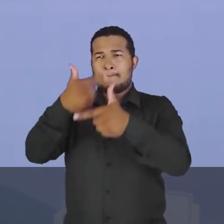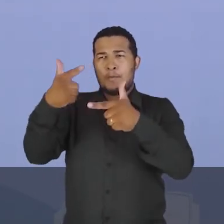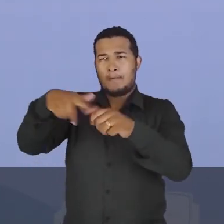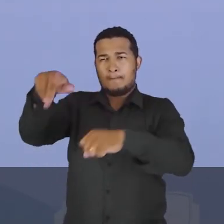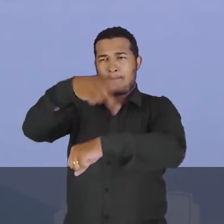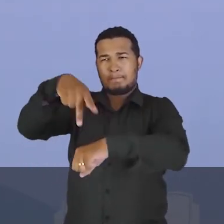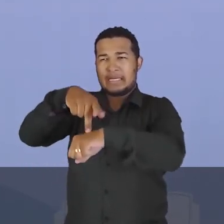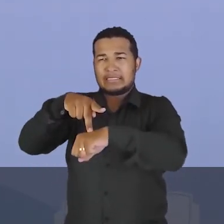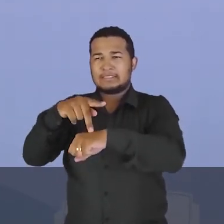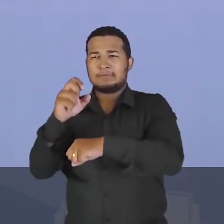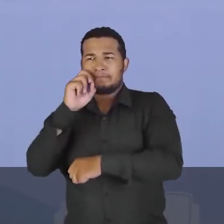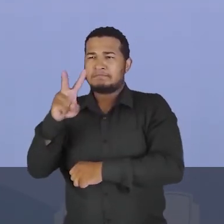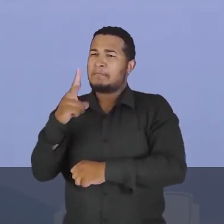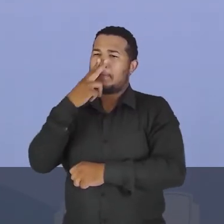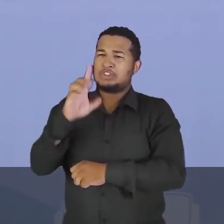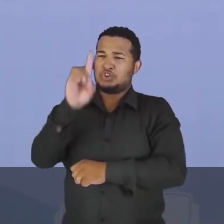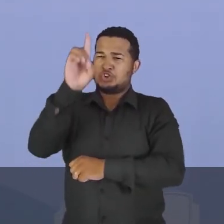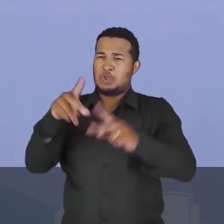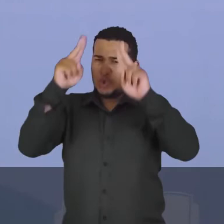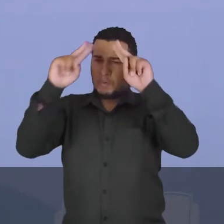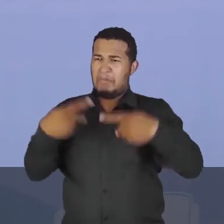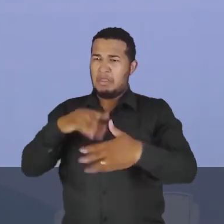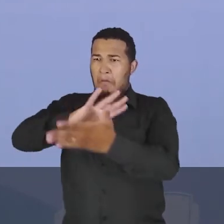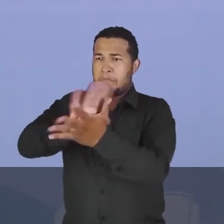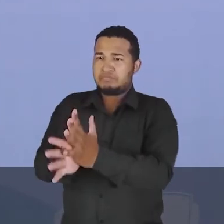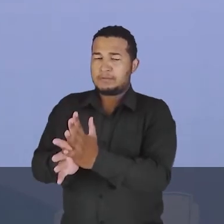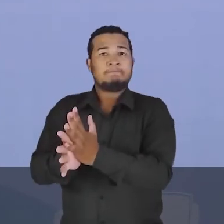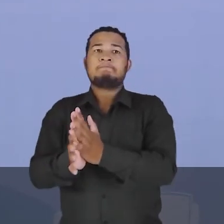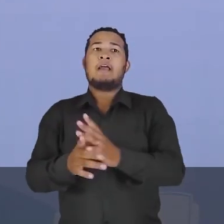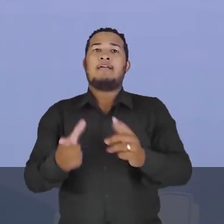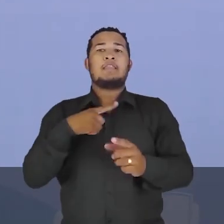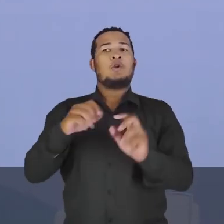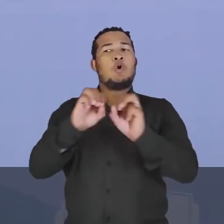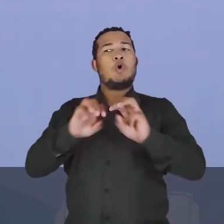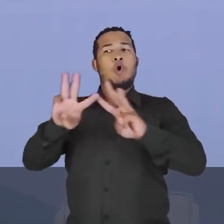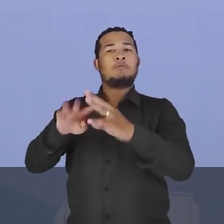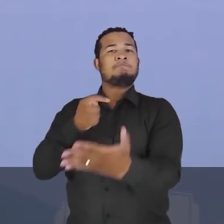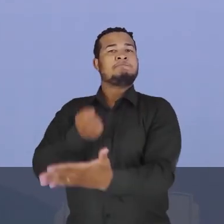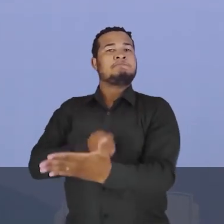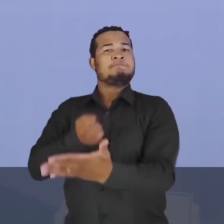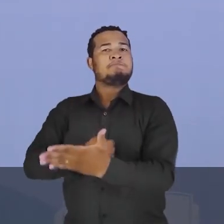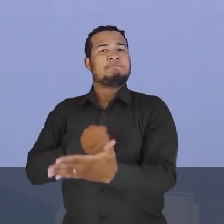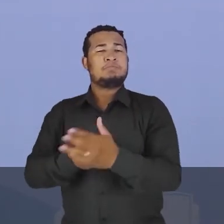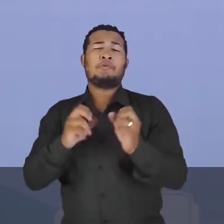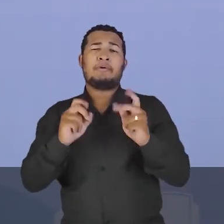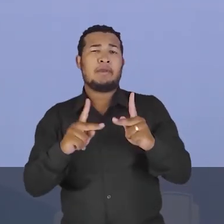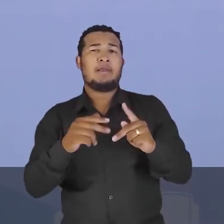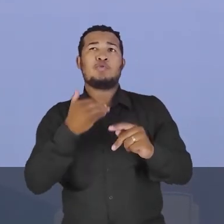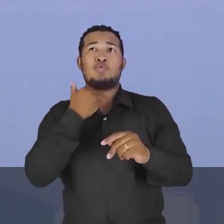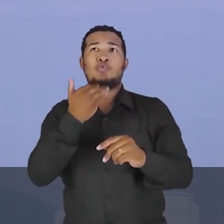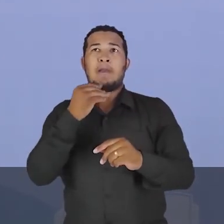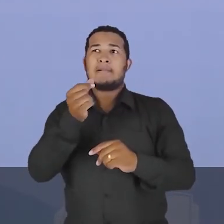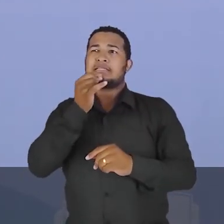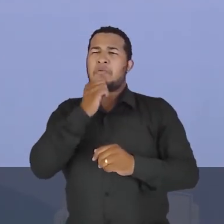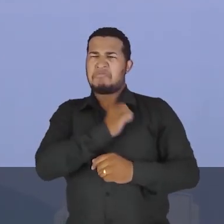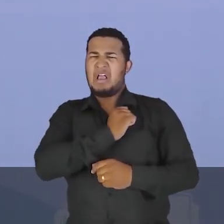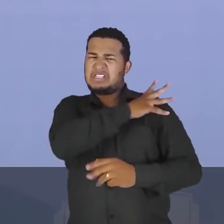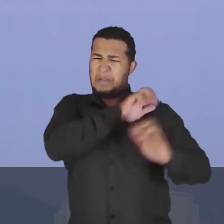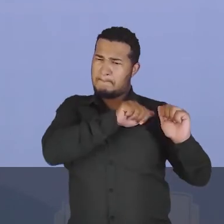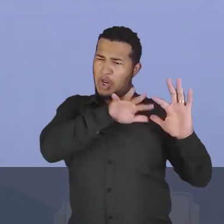está lá desrespeitando algum direito humano, ela faz uma determinada pressão. Claro, ela não tem força para, por exemplo, ir lá e mandar um exército